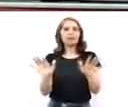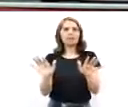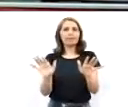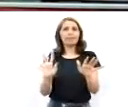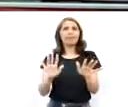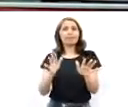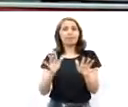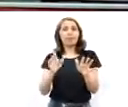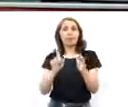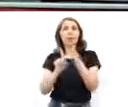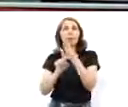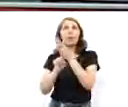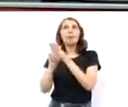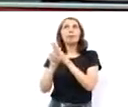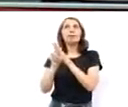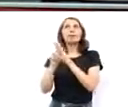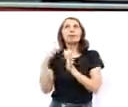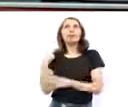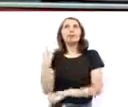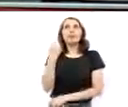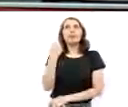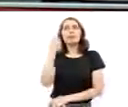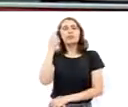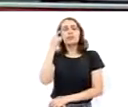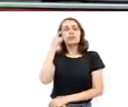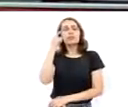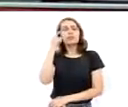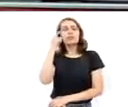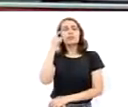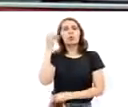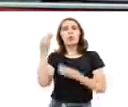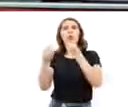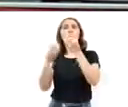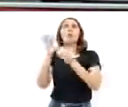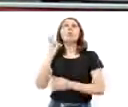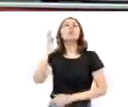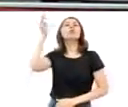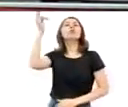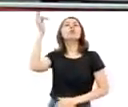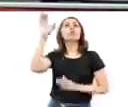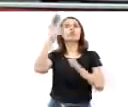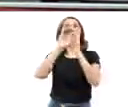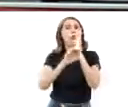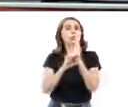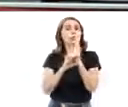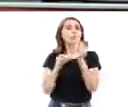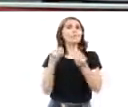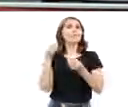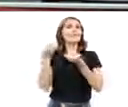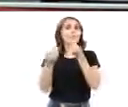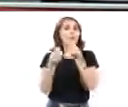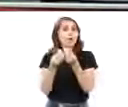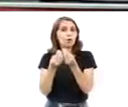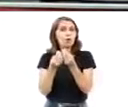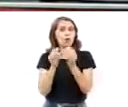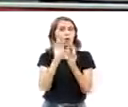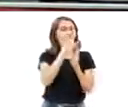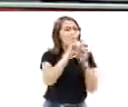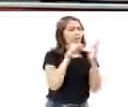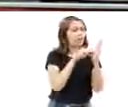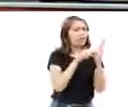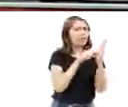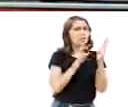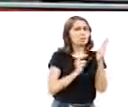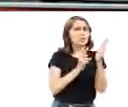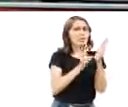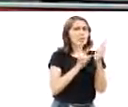existe uma pergunta no ar a partir disso. E como será o currículo futuramente? Nós vamos ficar com esse mesmo currículo